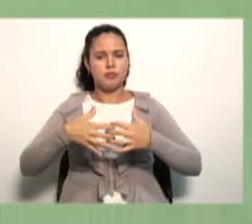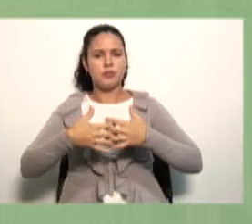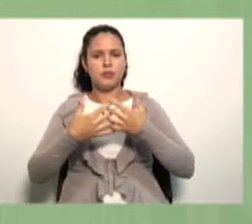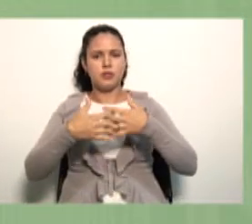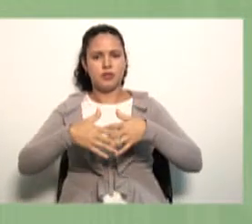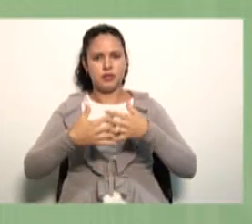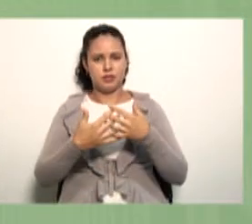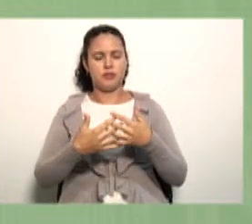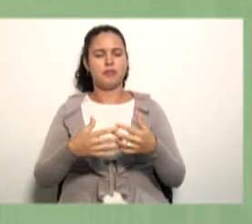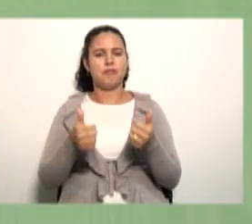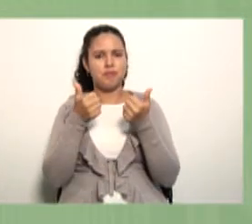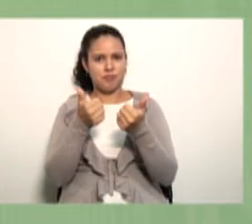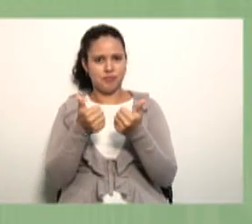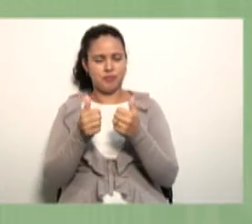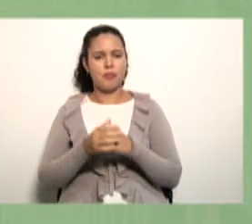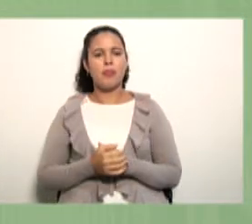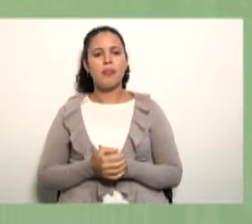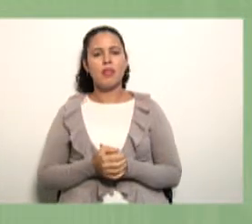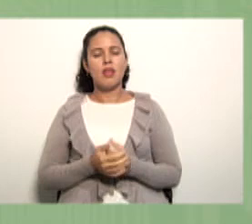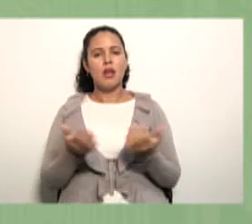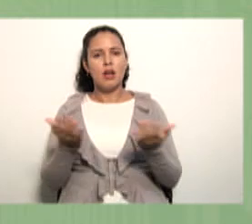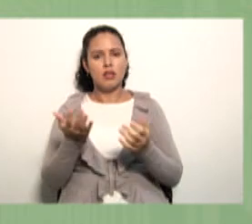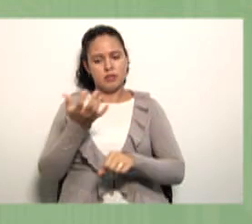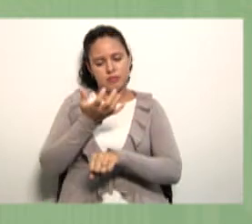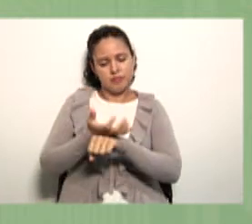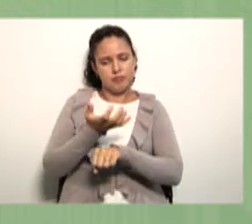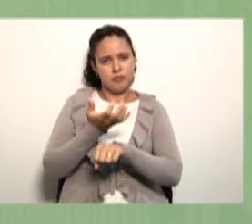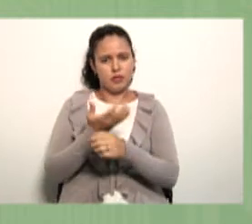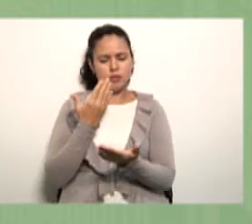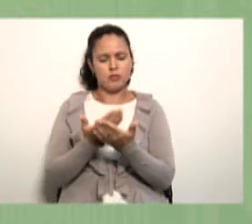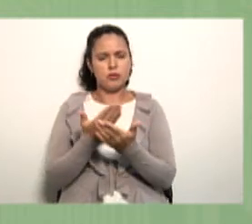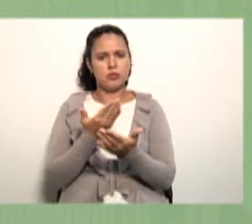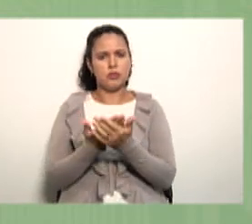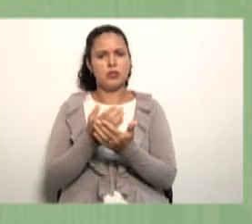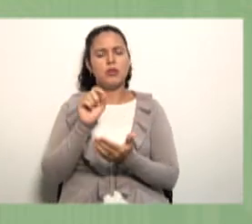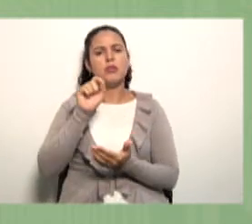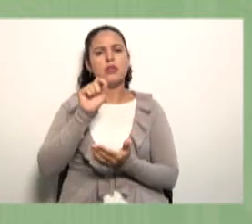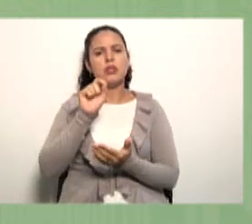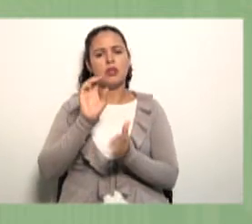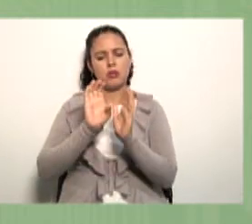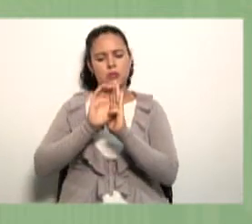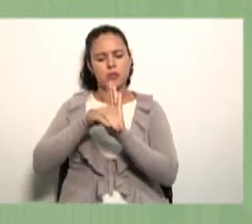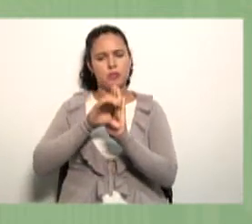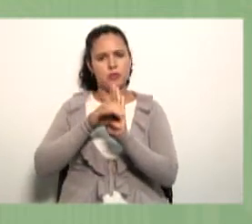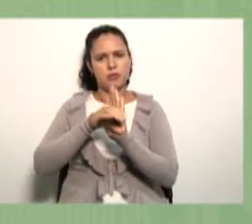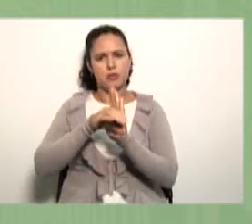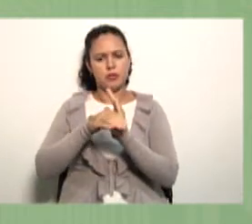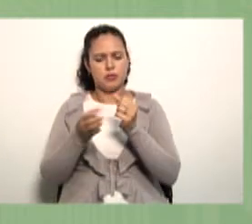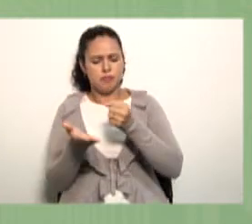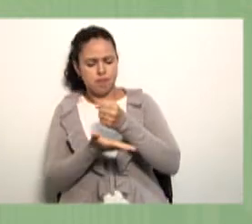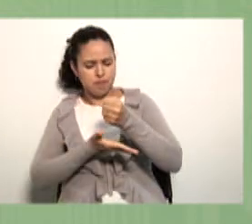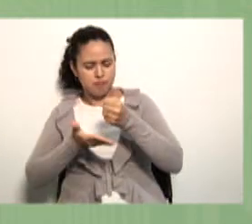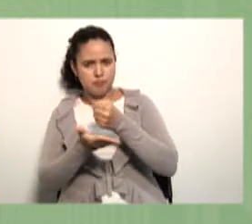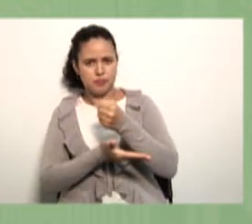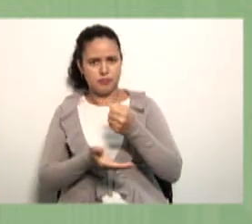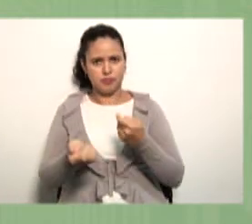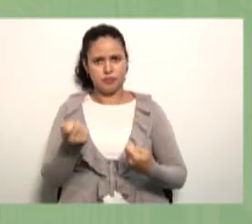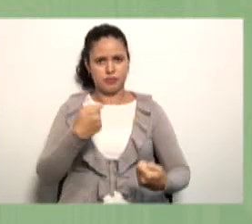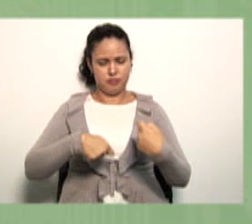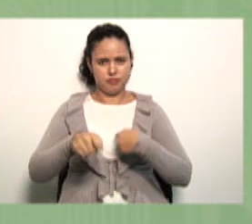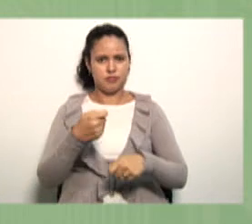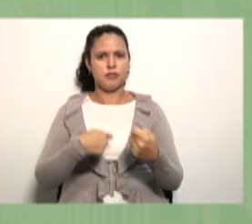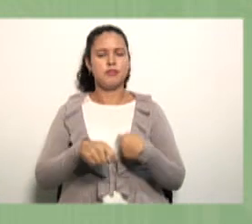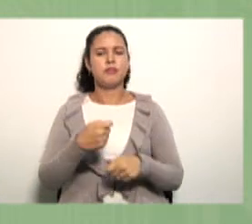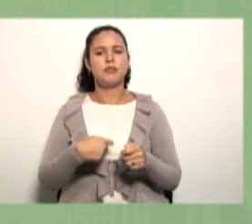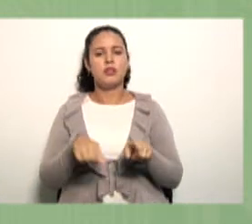Isso aí. Na nossa disciplina, nós vamos estudar conceitos fundamentais da economia.